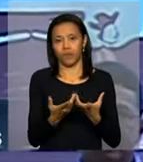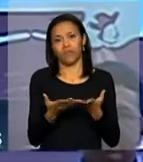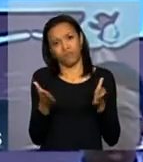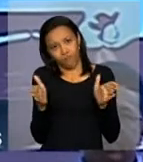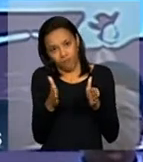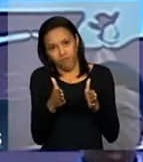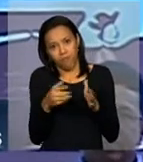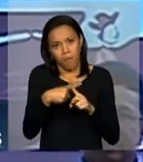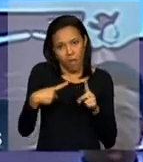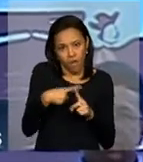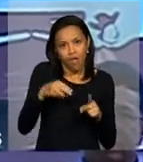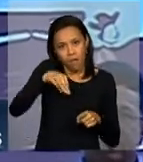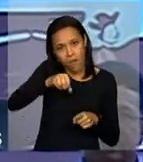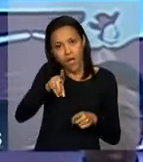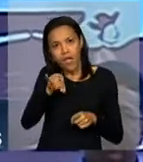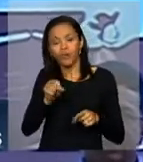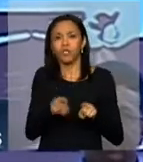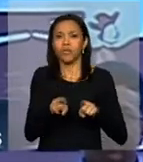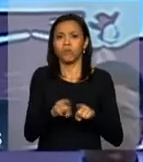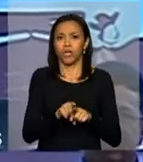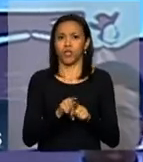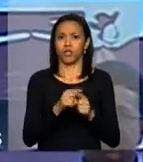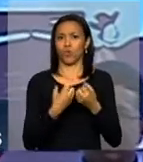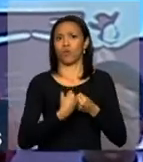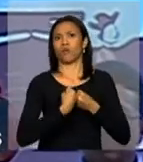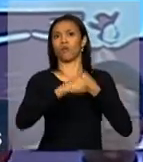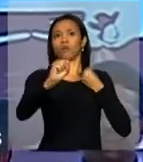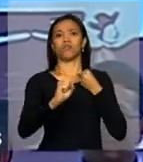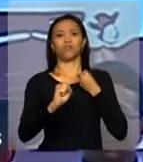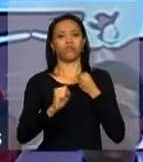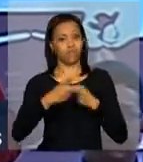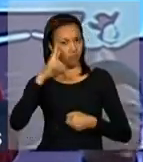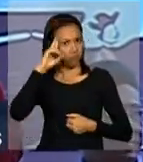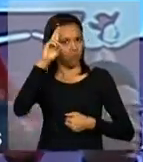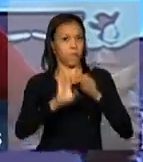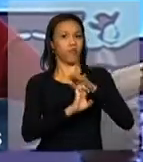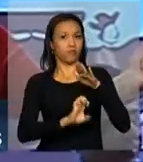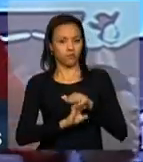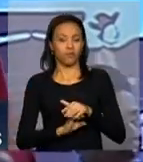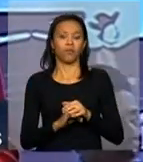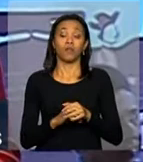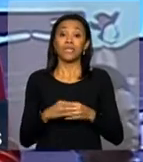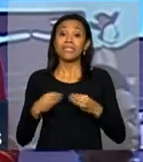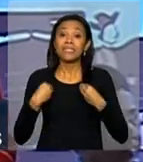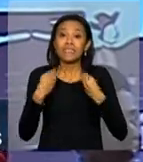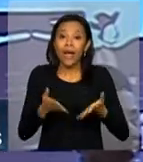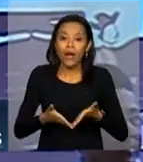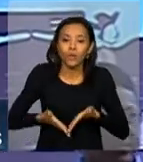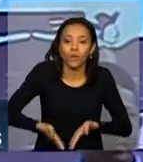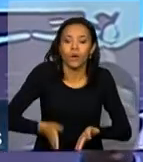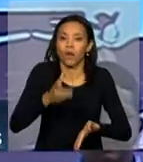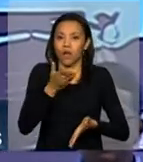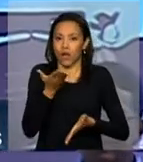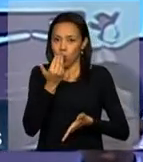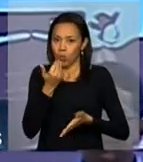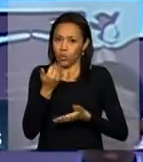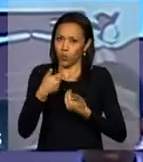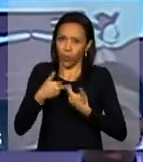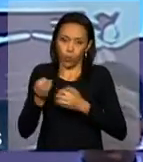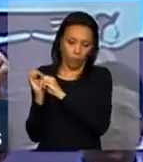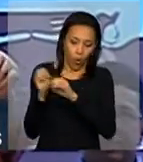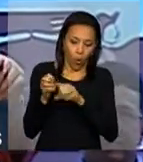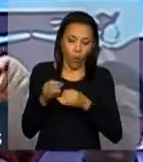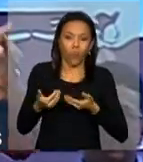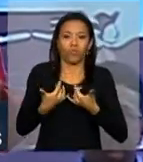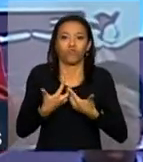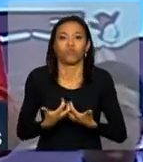agricultor e do grande agricultor. Dá apoio em quê? No escoamento, mas também serve